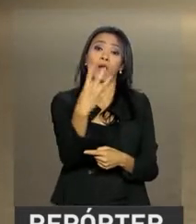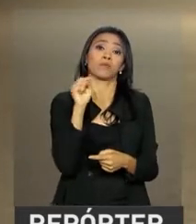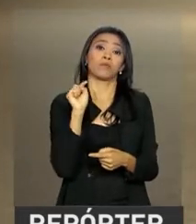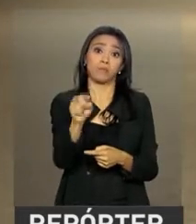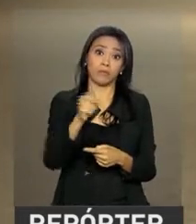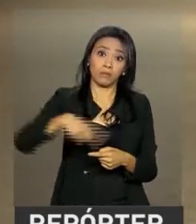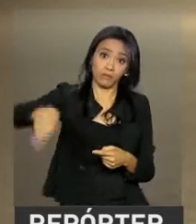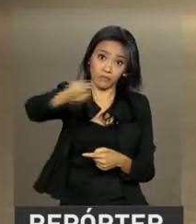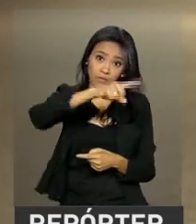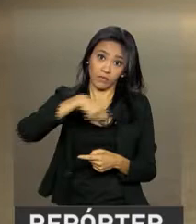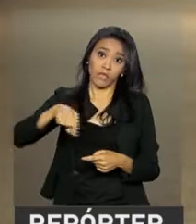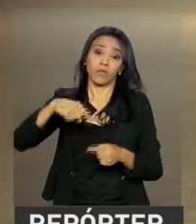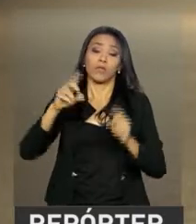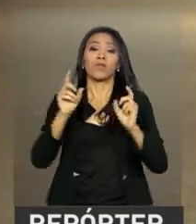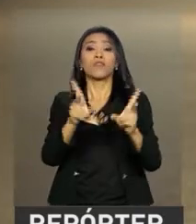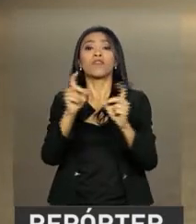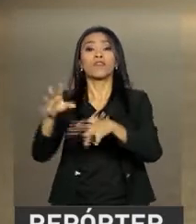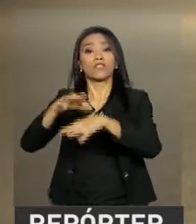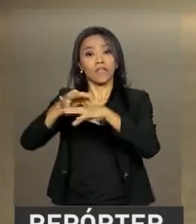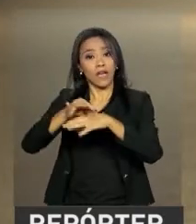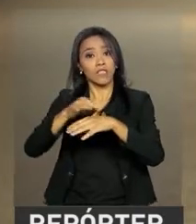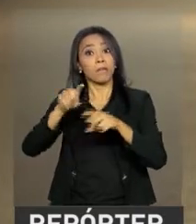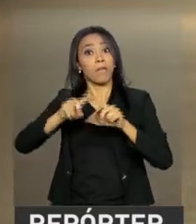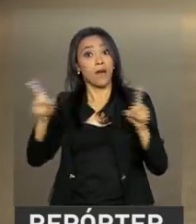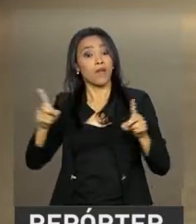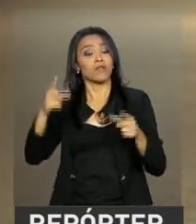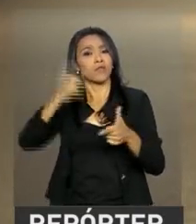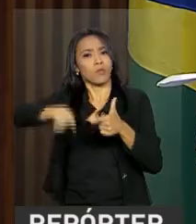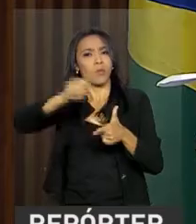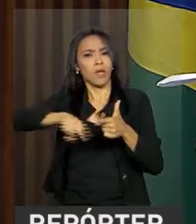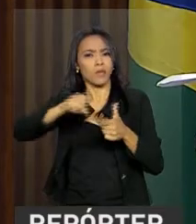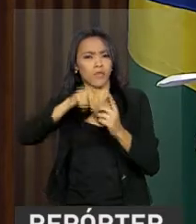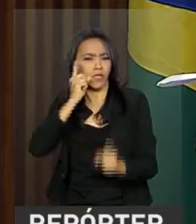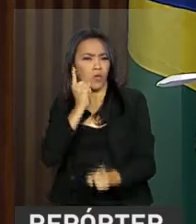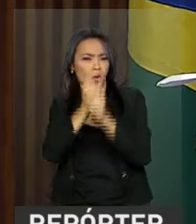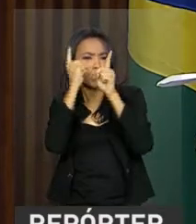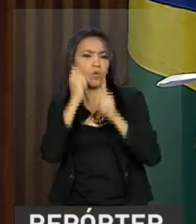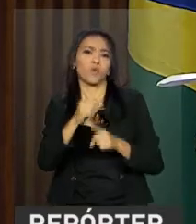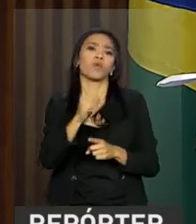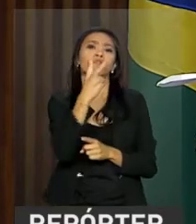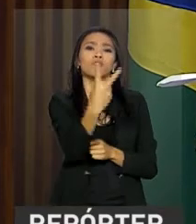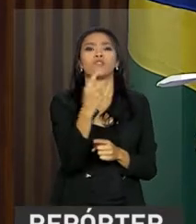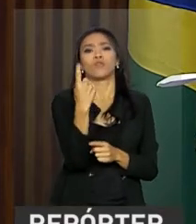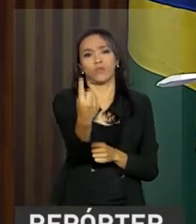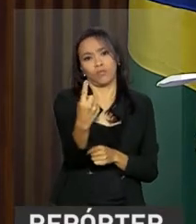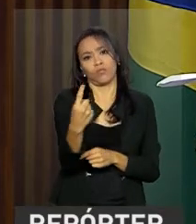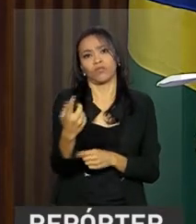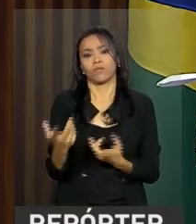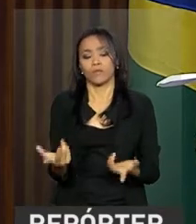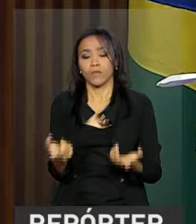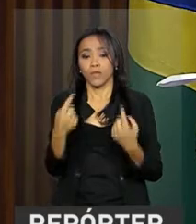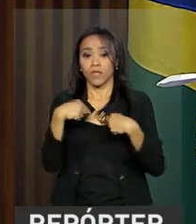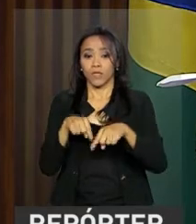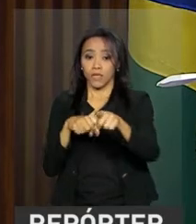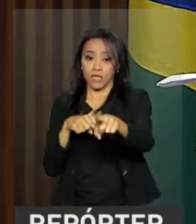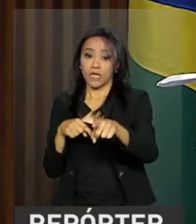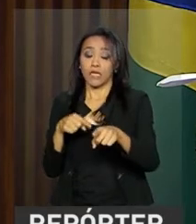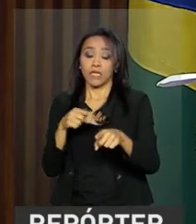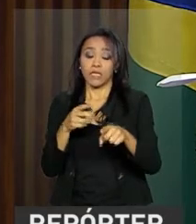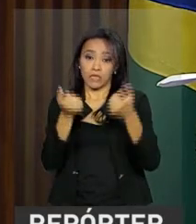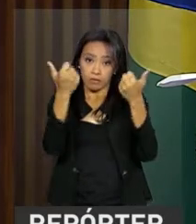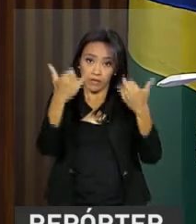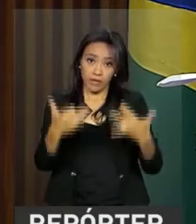federal mas os problemas foram detectados em 21 paz queremos ressaltar o objeto da apuração